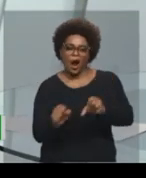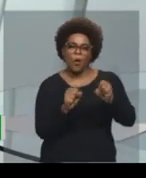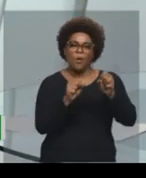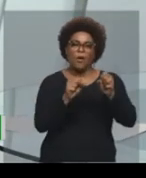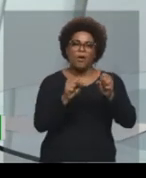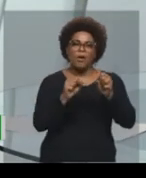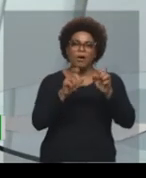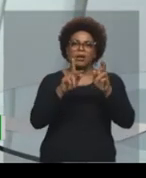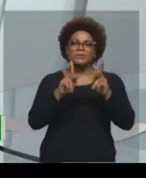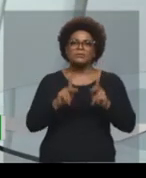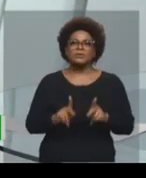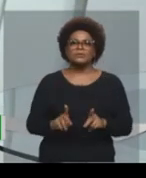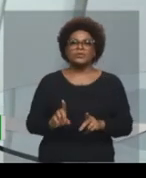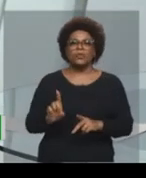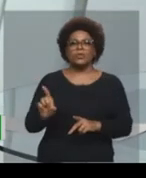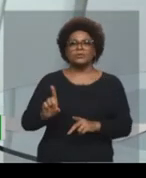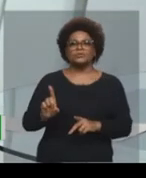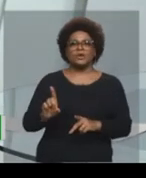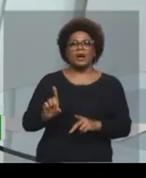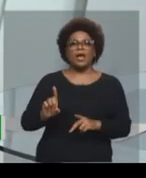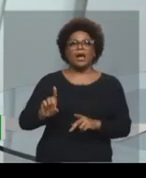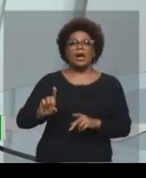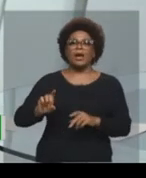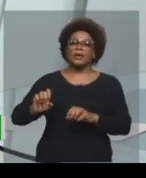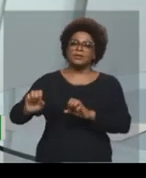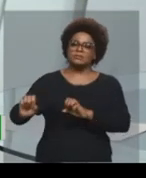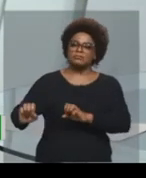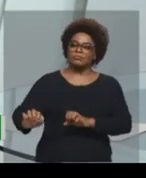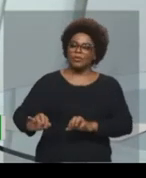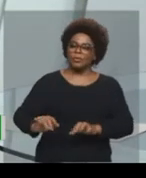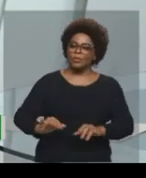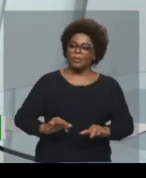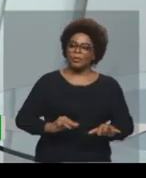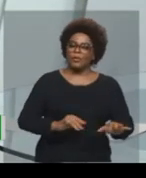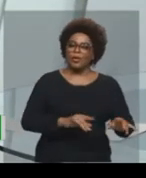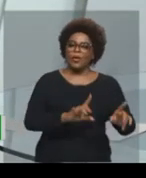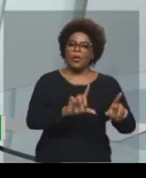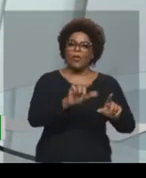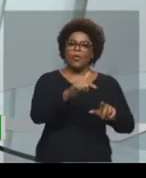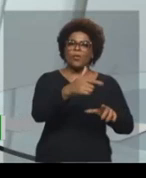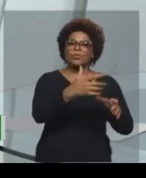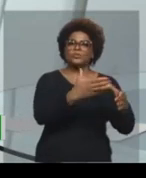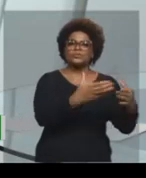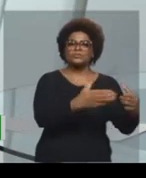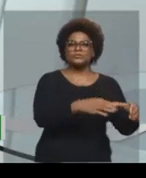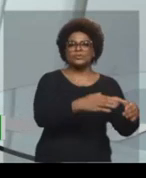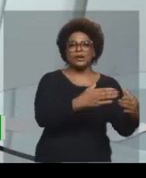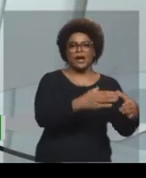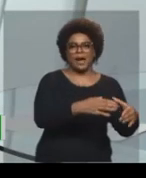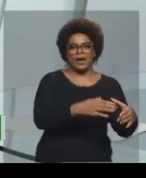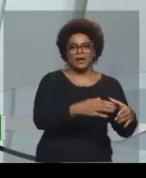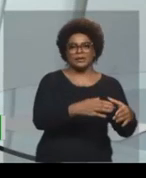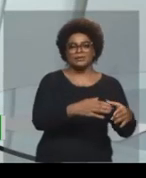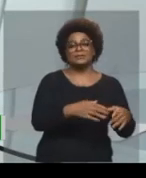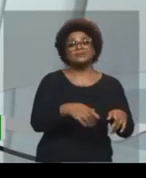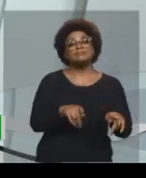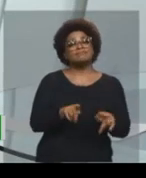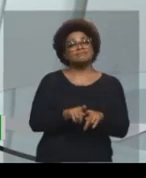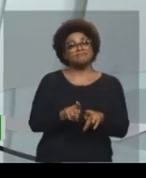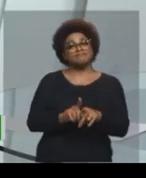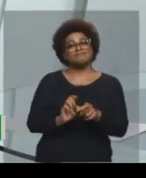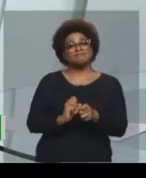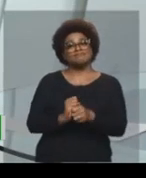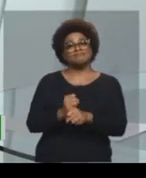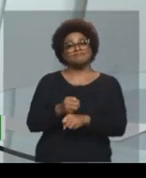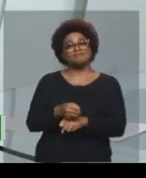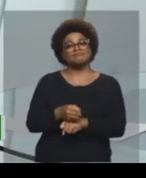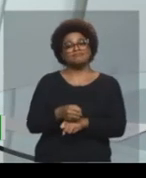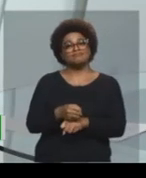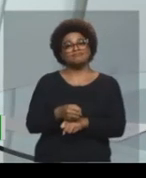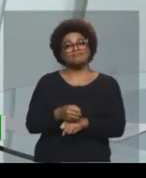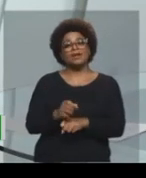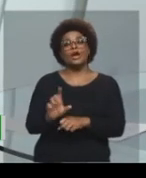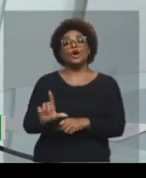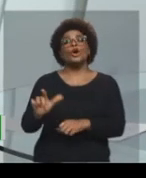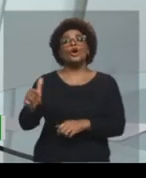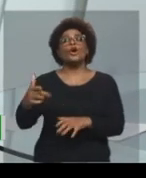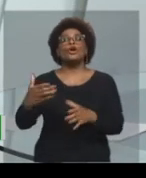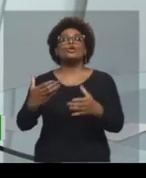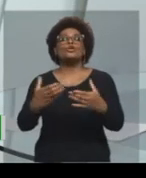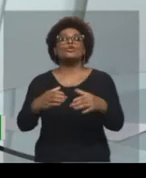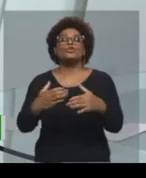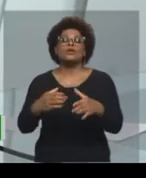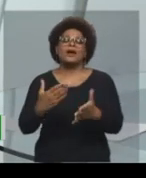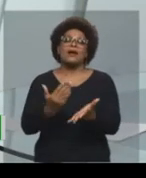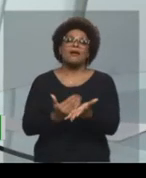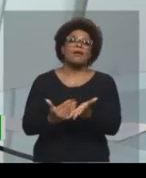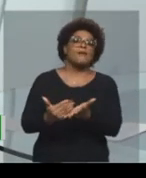natal e foram para outros lugares na condição de escravizados. E nesses outros locais, eles tiveram que